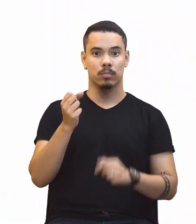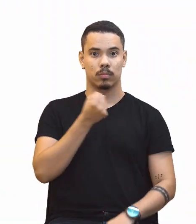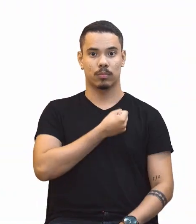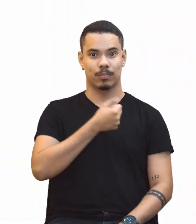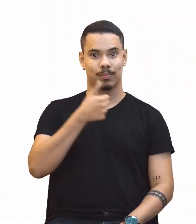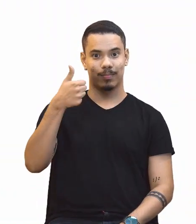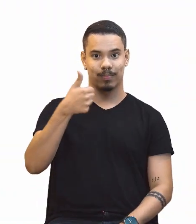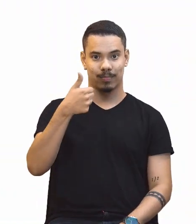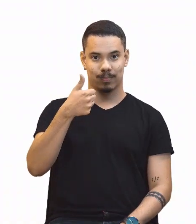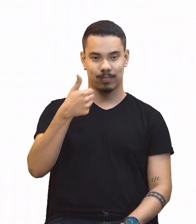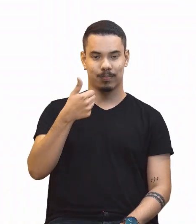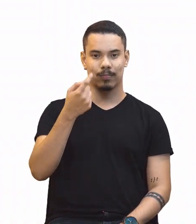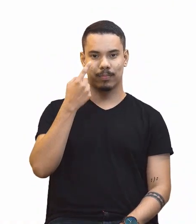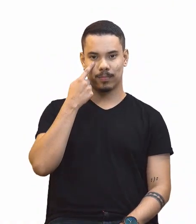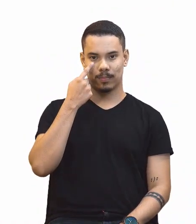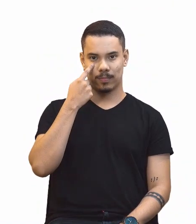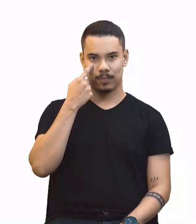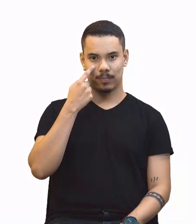lá então?